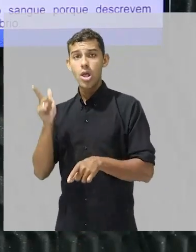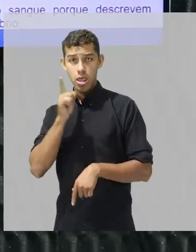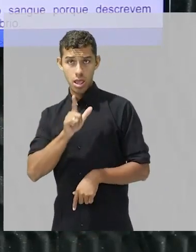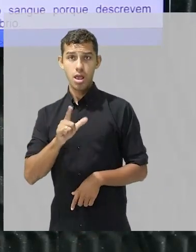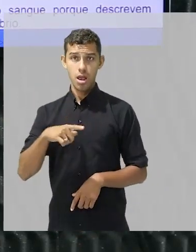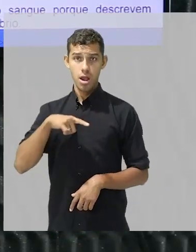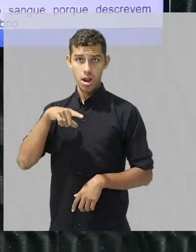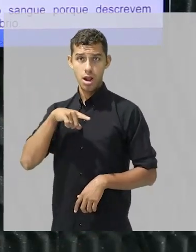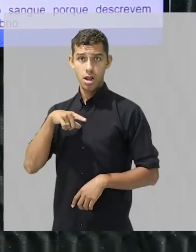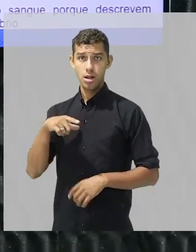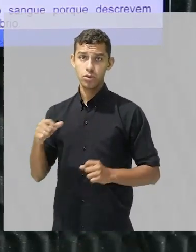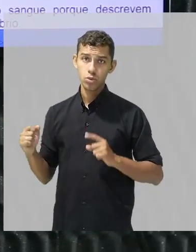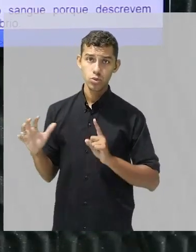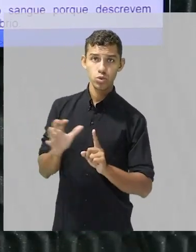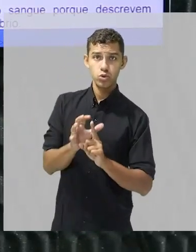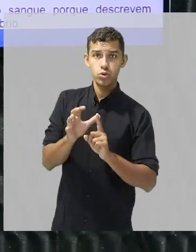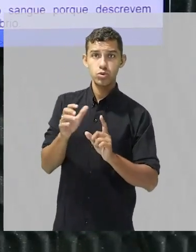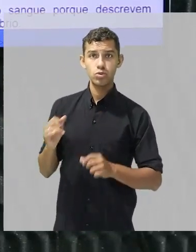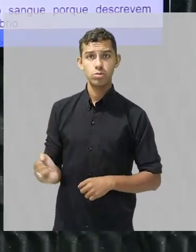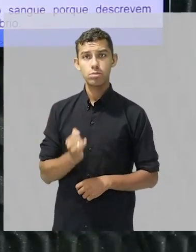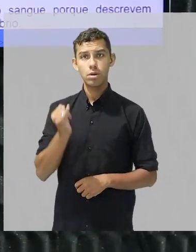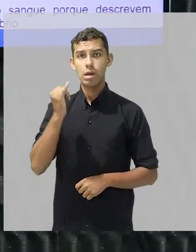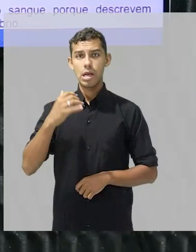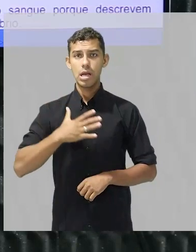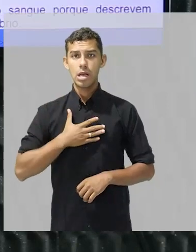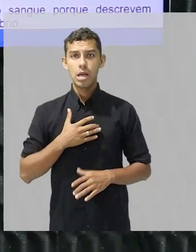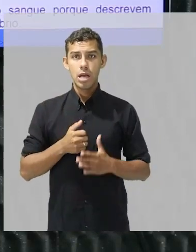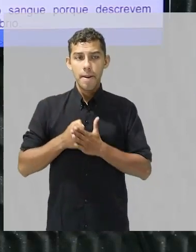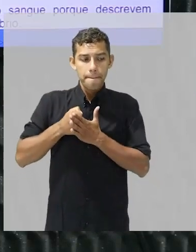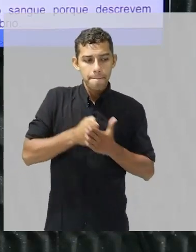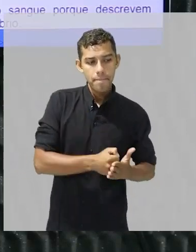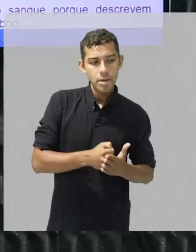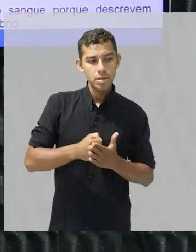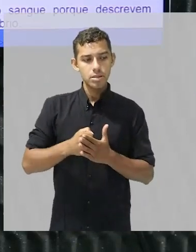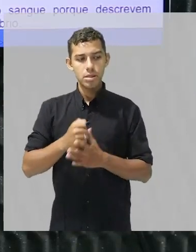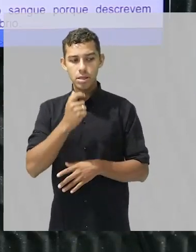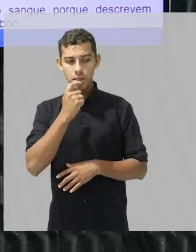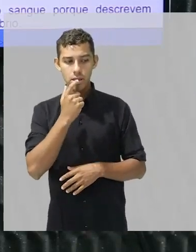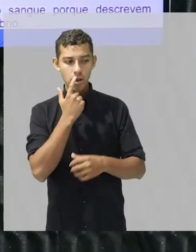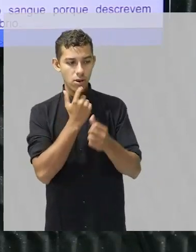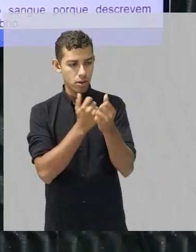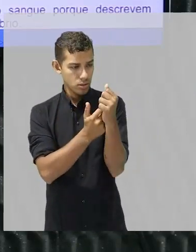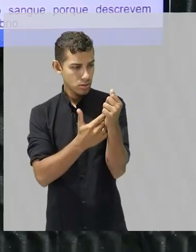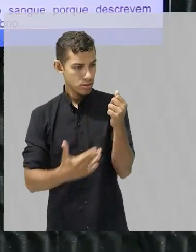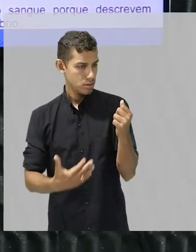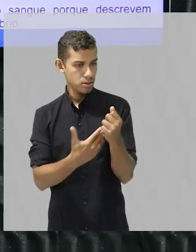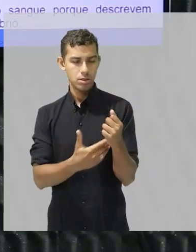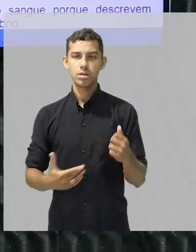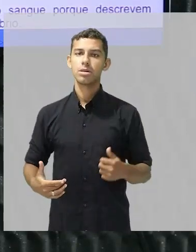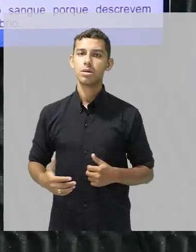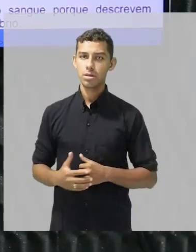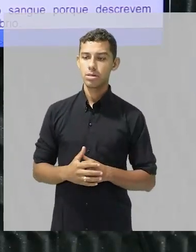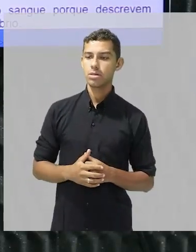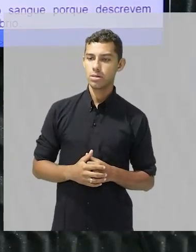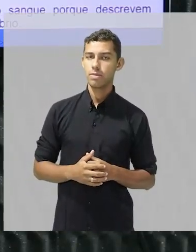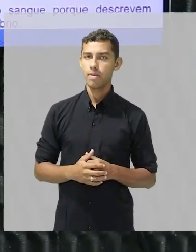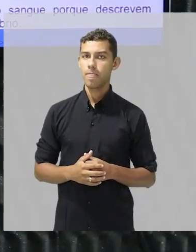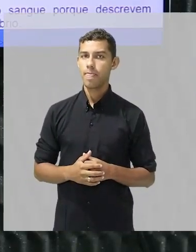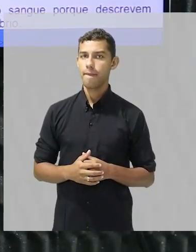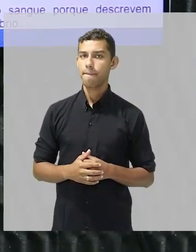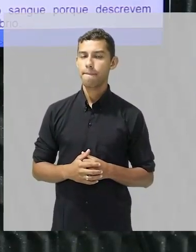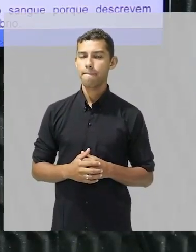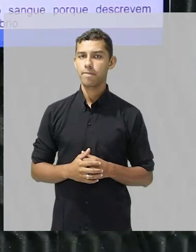sim, essa influência, tá? Sobre a pressão sanguínea, durante o trabalho de trazer o sangue de volta ao